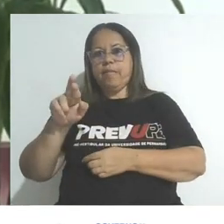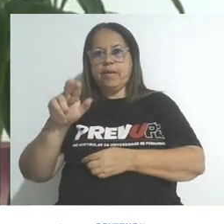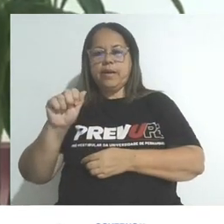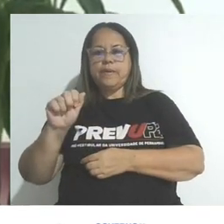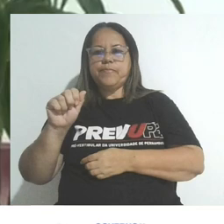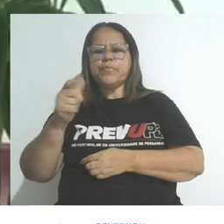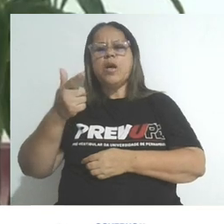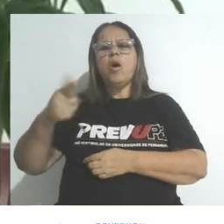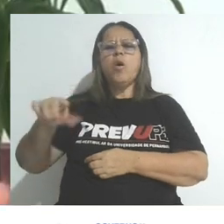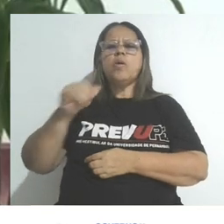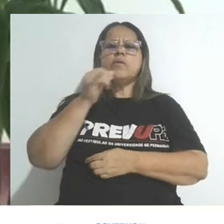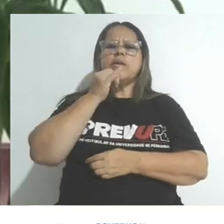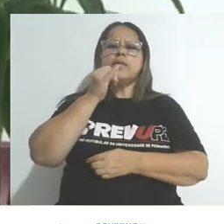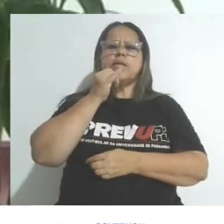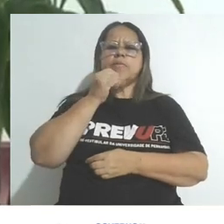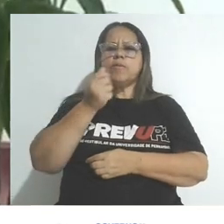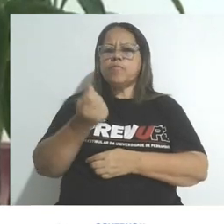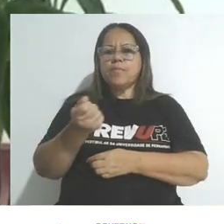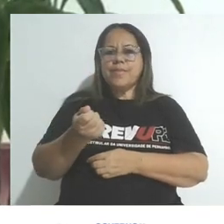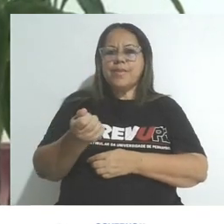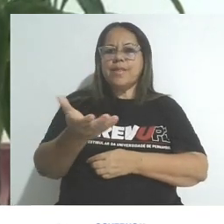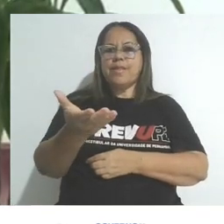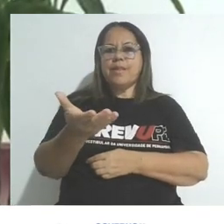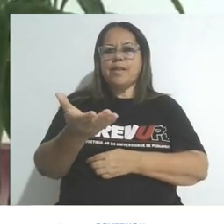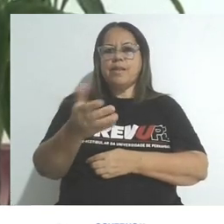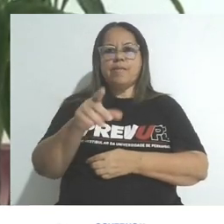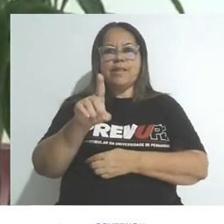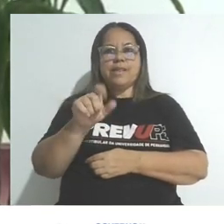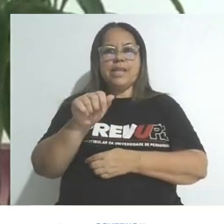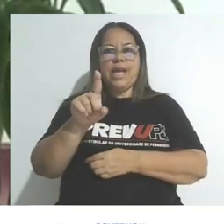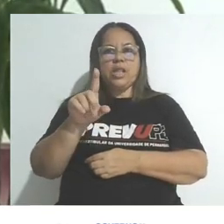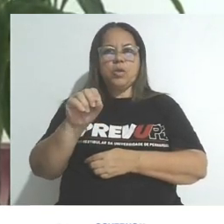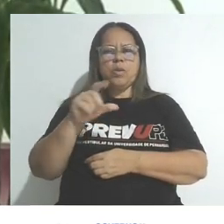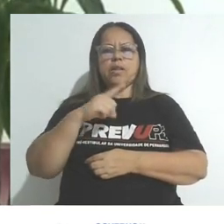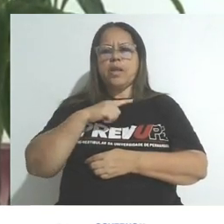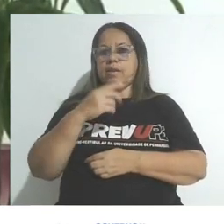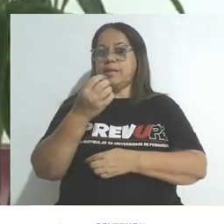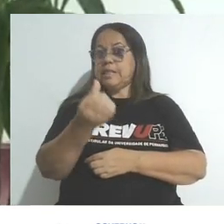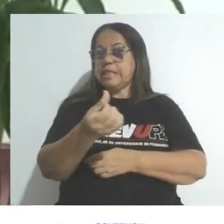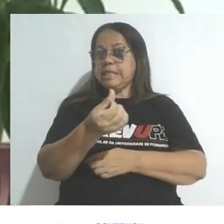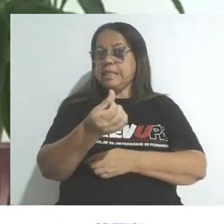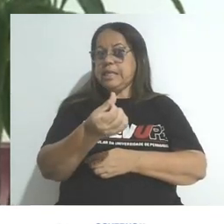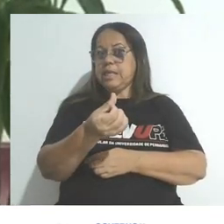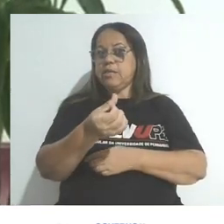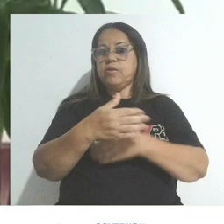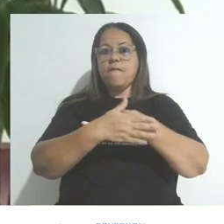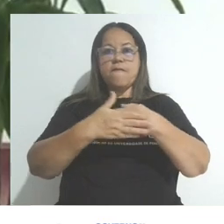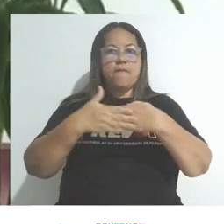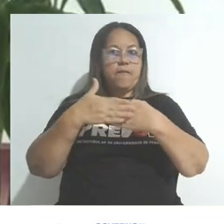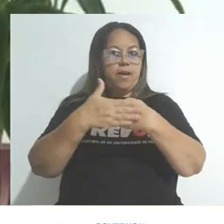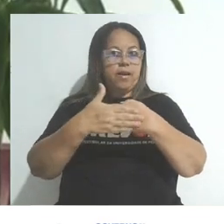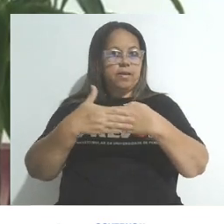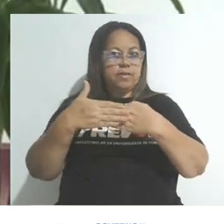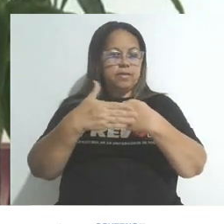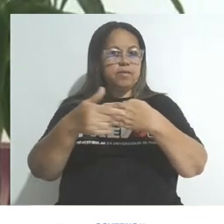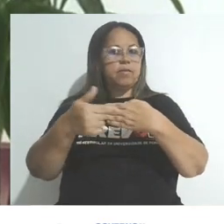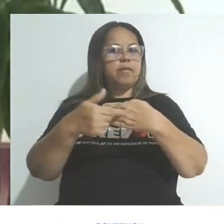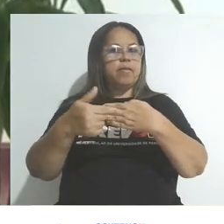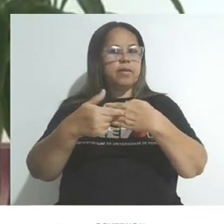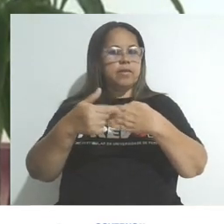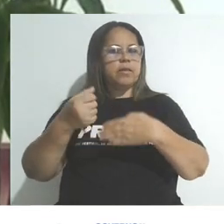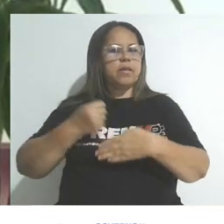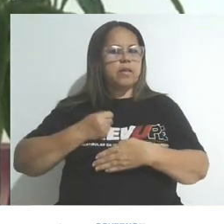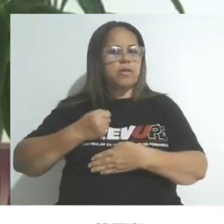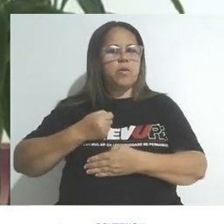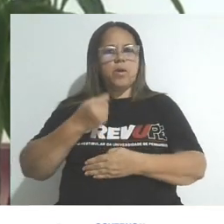outro exemplo, a gente pode ter um dado, né? Sabemos que um dado tem 6 faces. Essas faces são representadas com